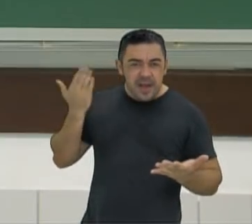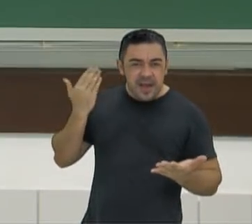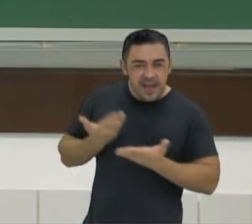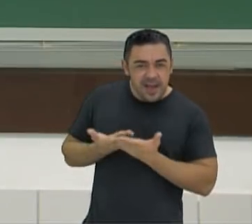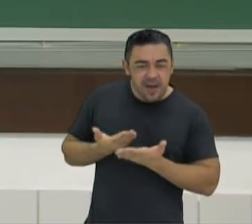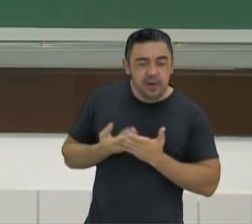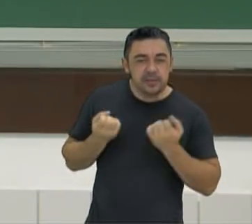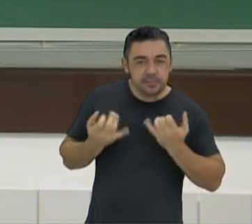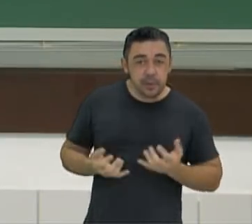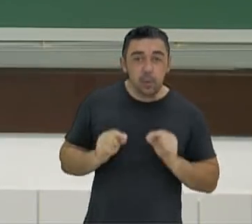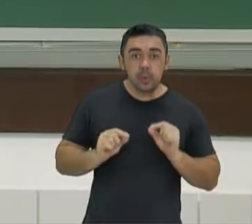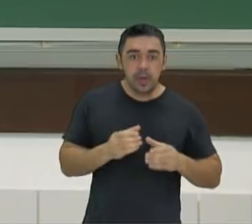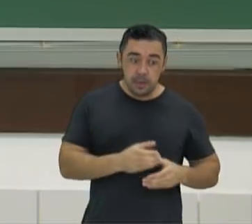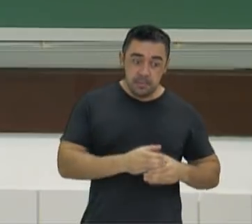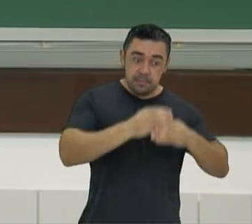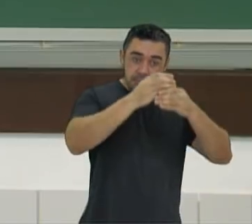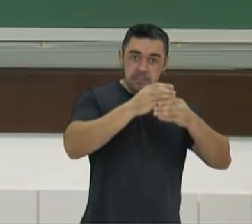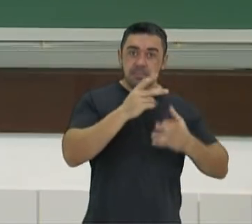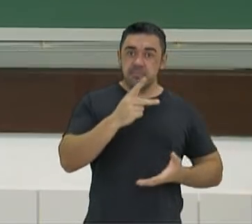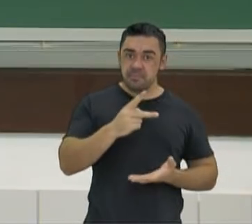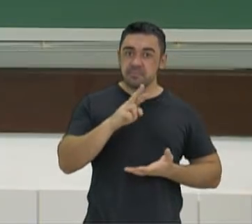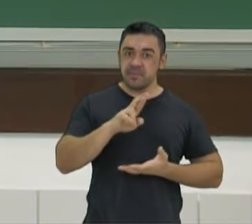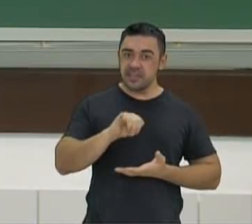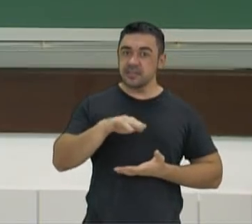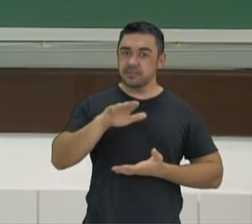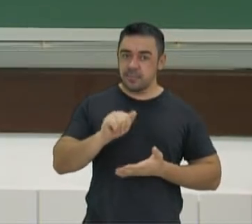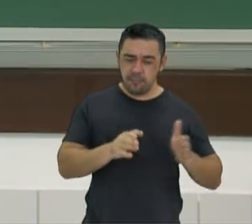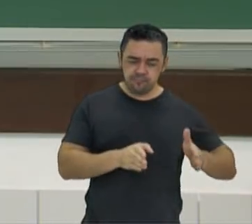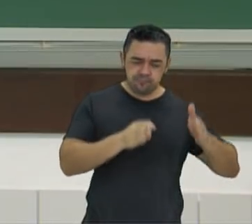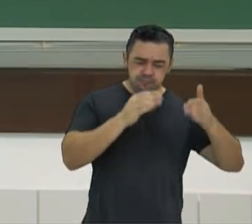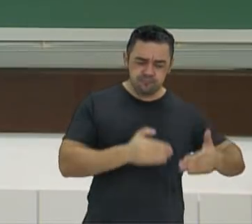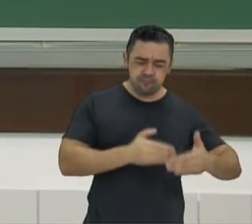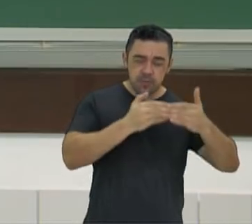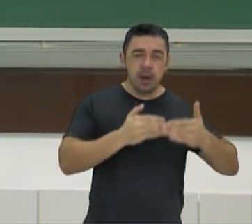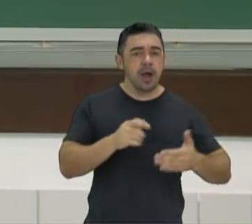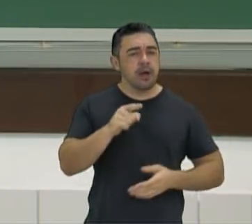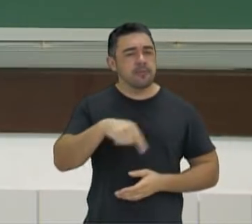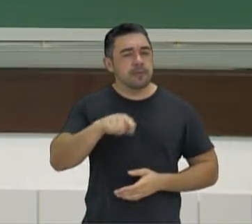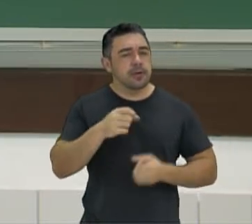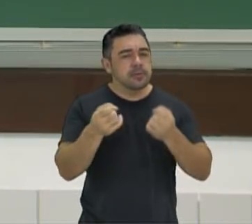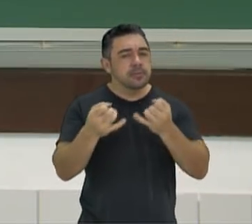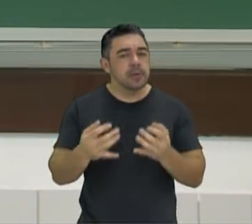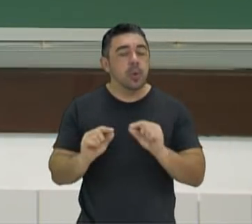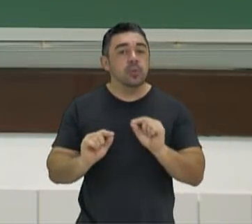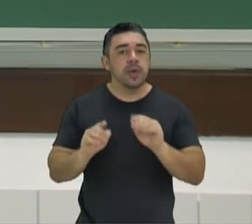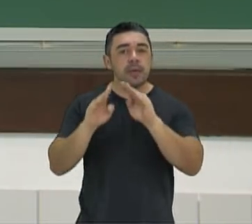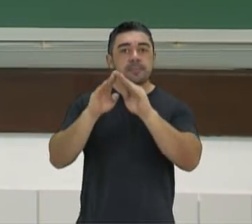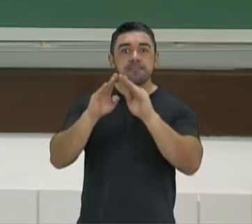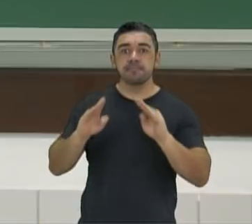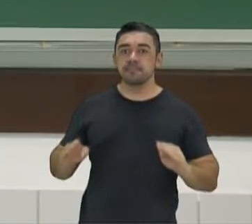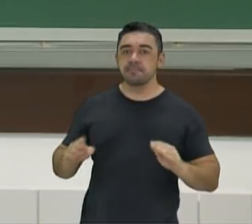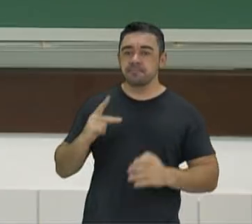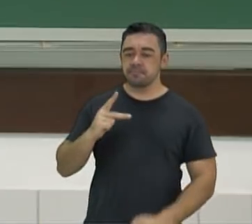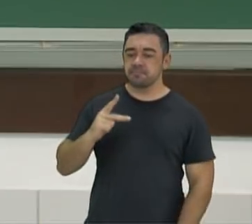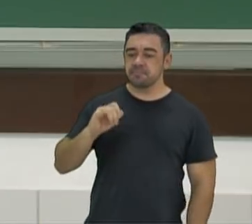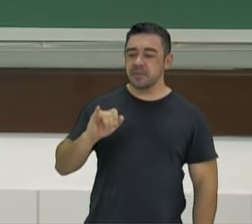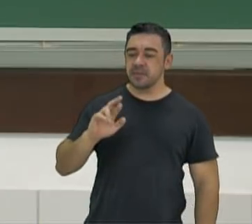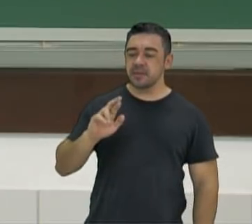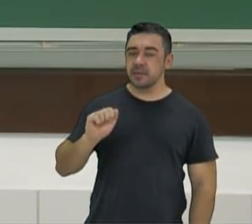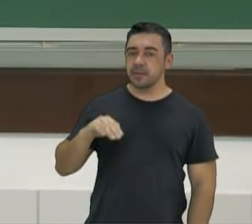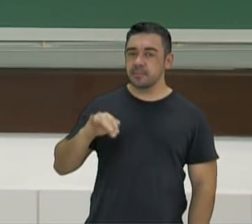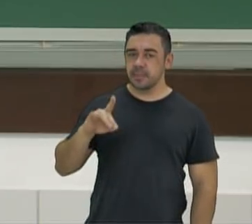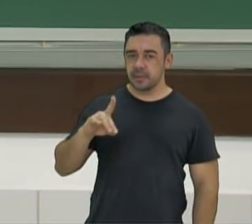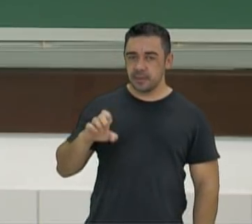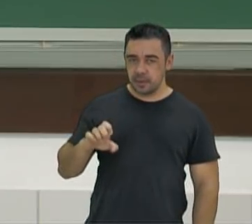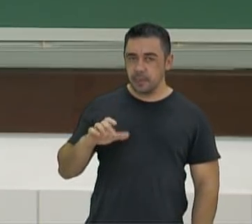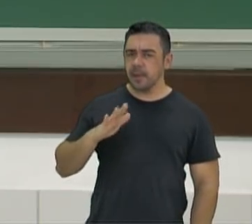a gente falou bastante de prisma. E aí eu deixei um gostinho para vocês que a aula de hoje será sobre pirâmide. Mas calma